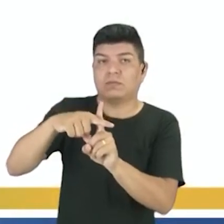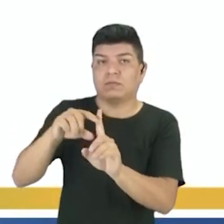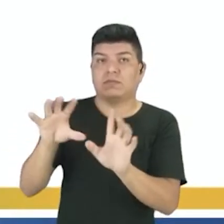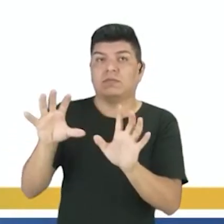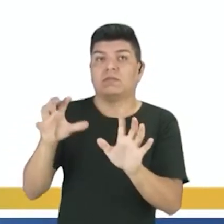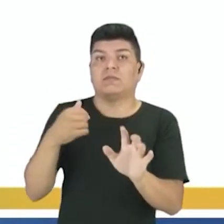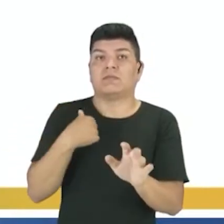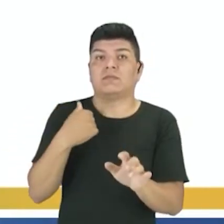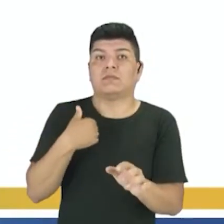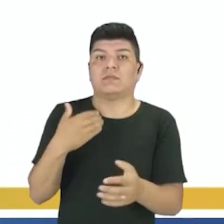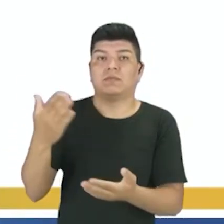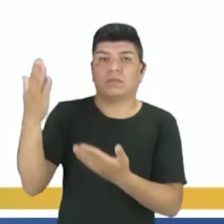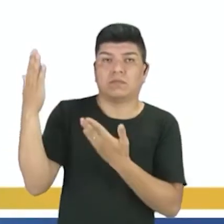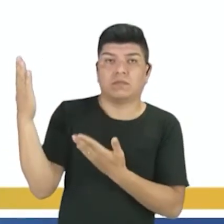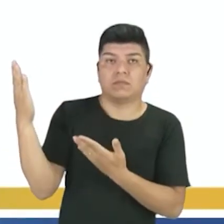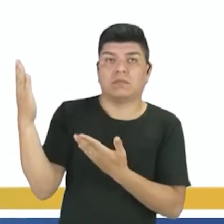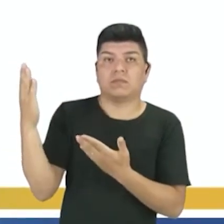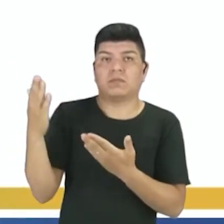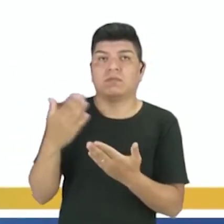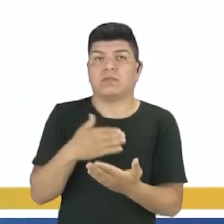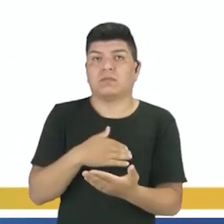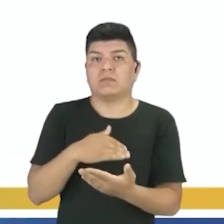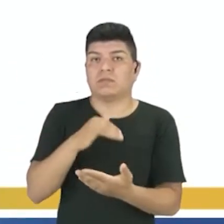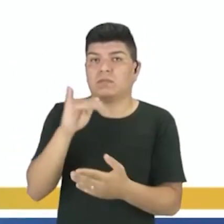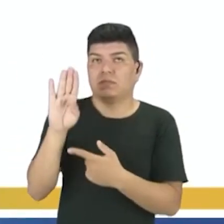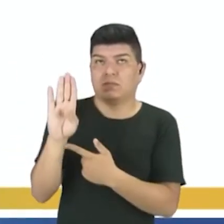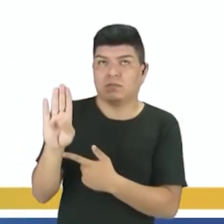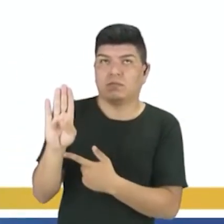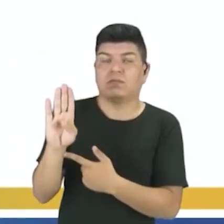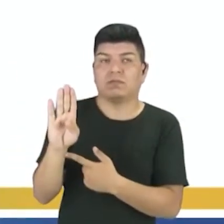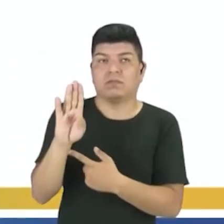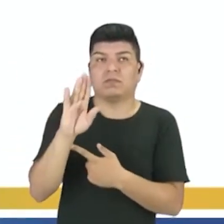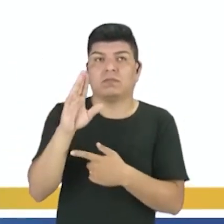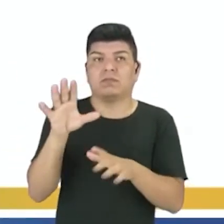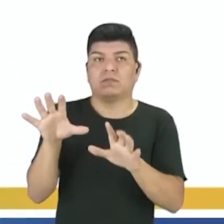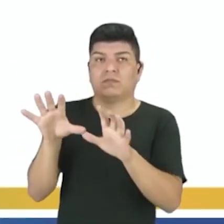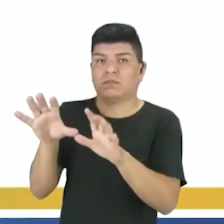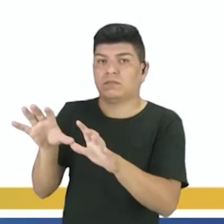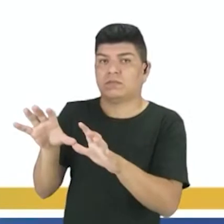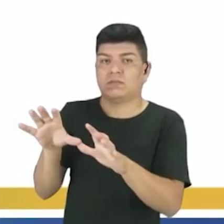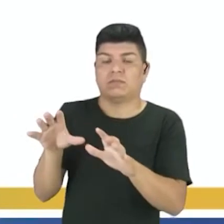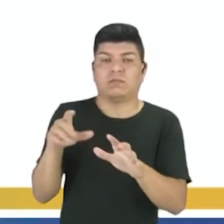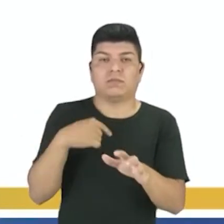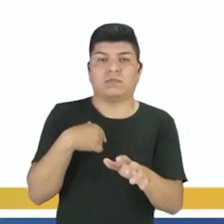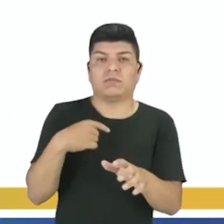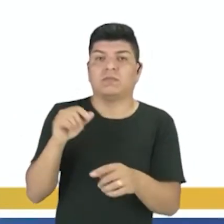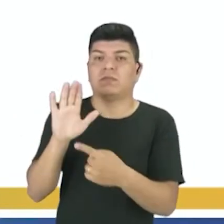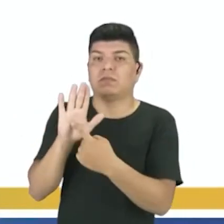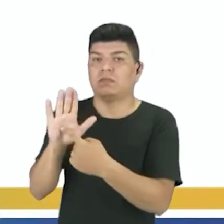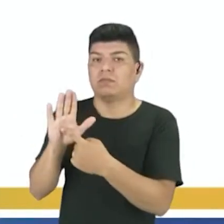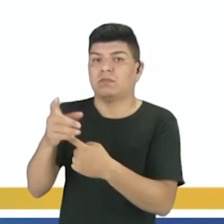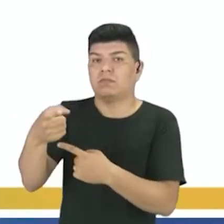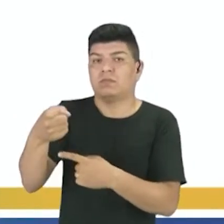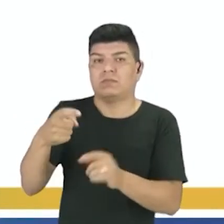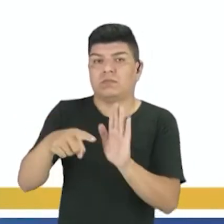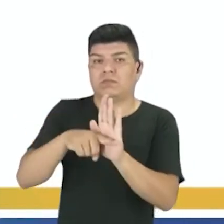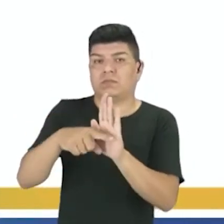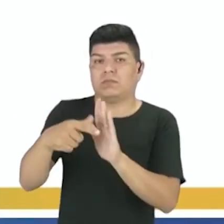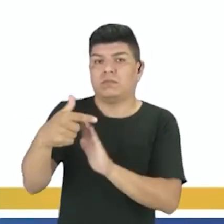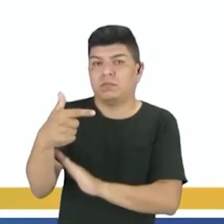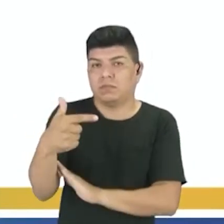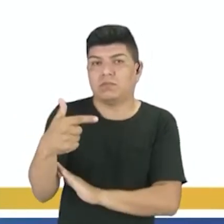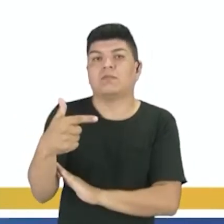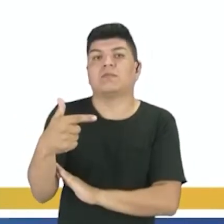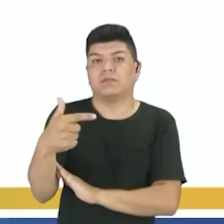se eu quisesse representar, por exemplo, o ponto P, sendo que o ponto P tem coordenada x igual a menos 2